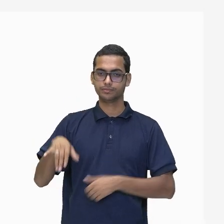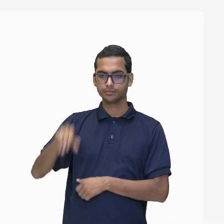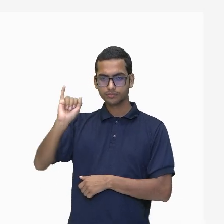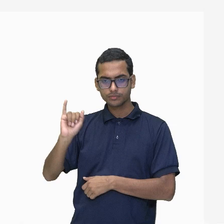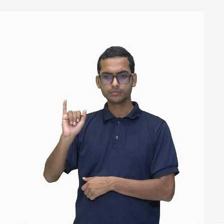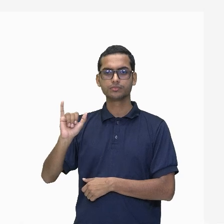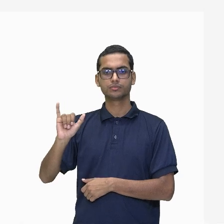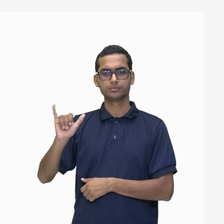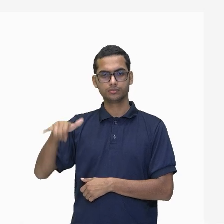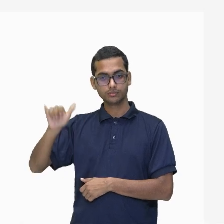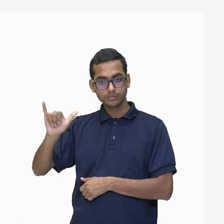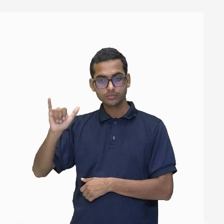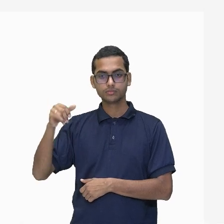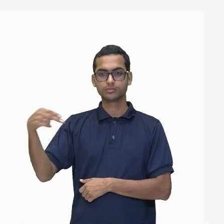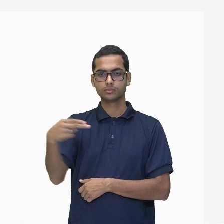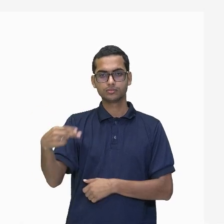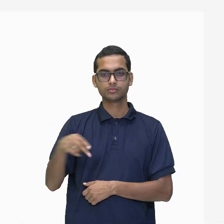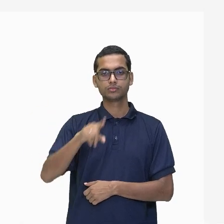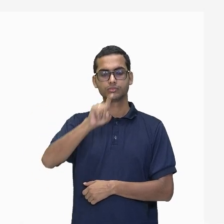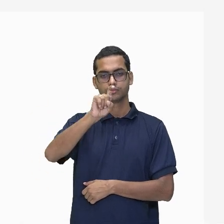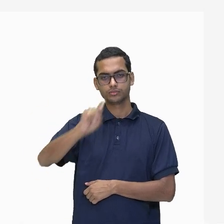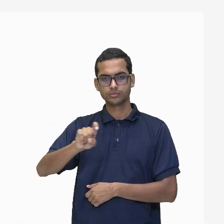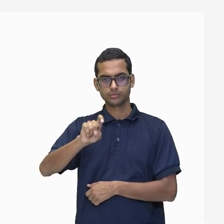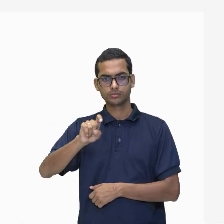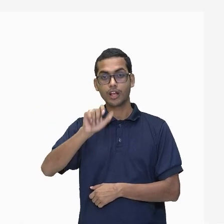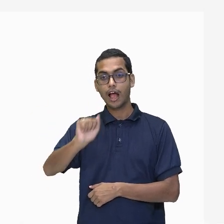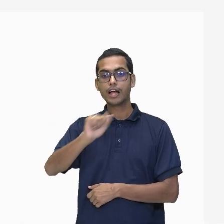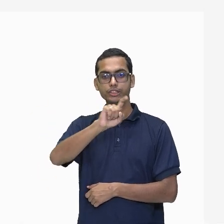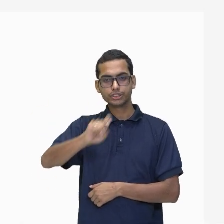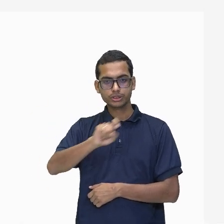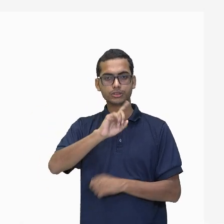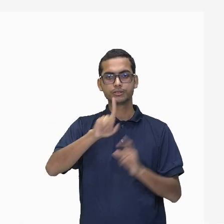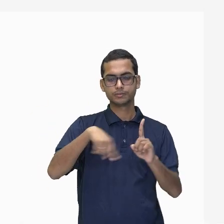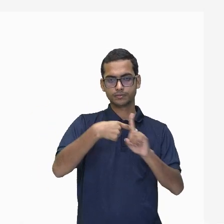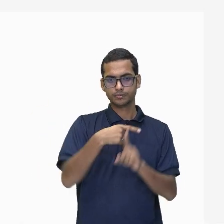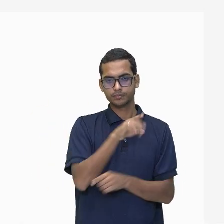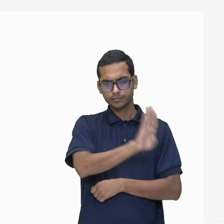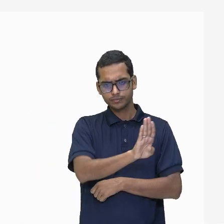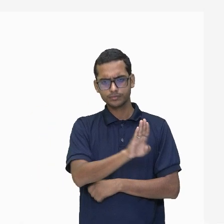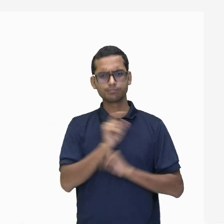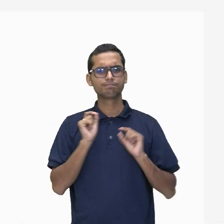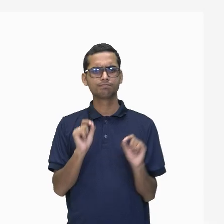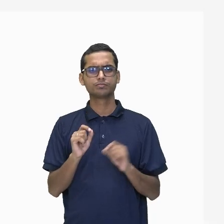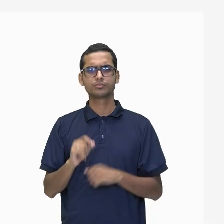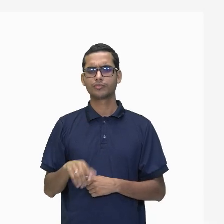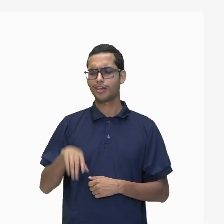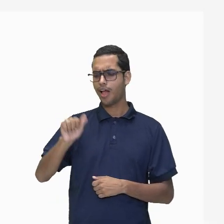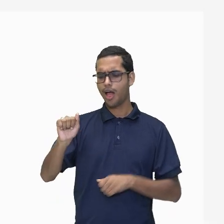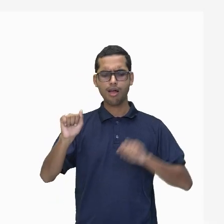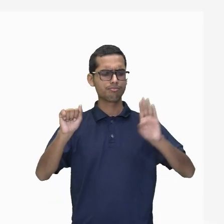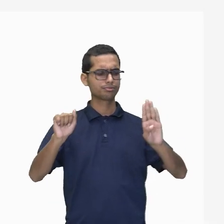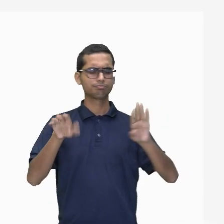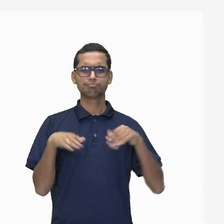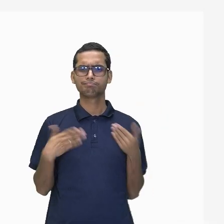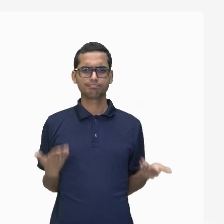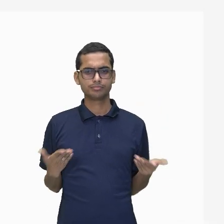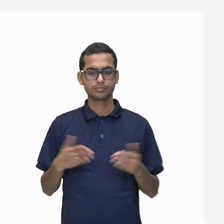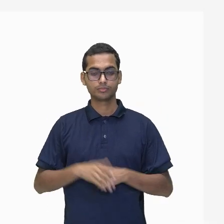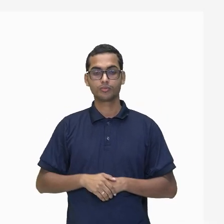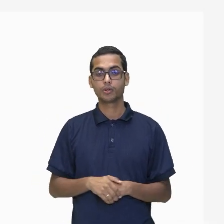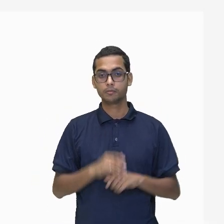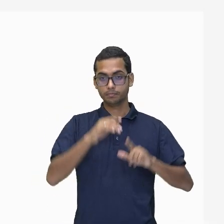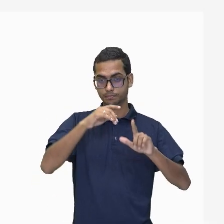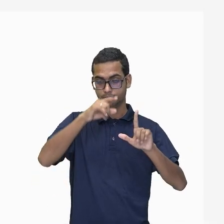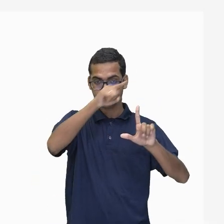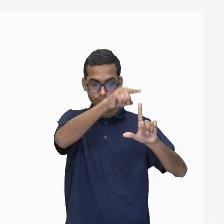x mais b. Mas quem é esse A e quem é esse B? Ora, o gráfico dá algumas informações que